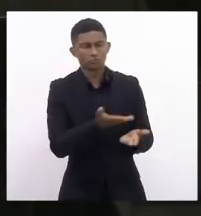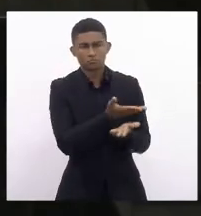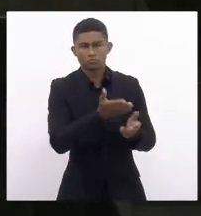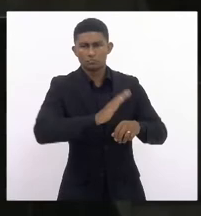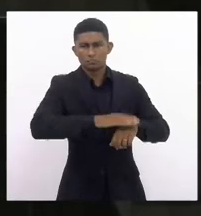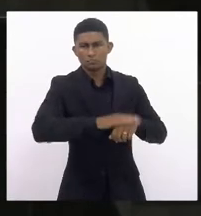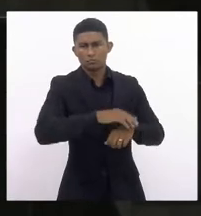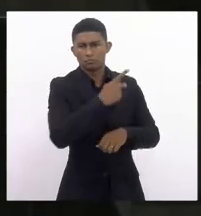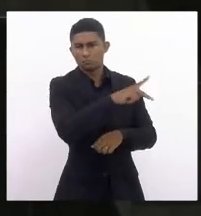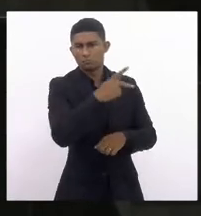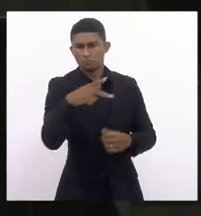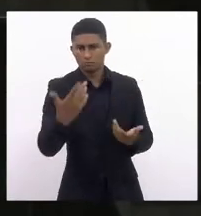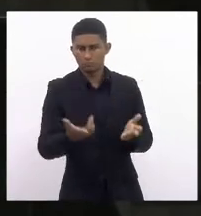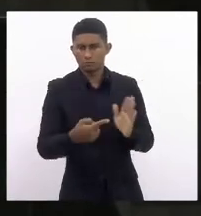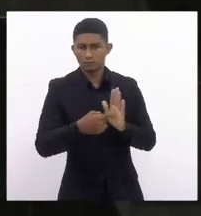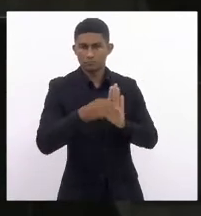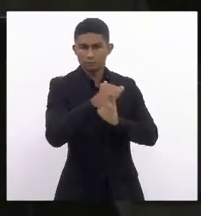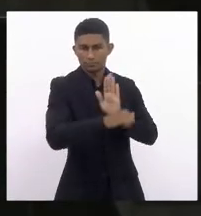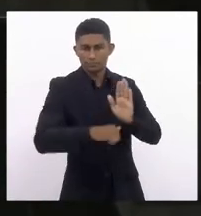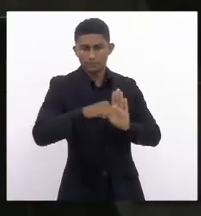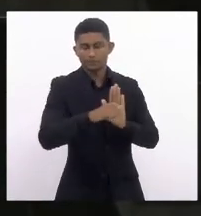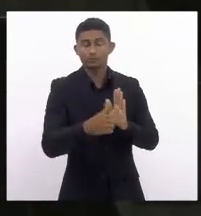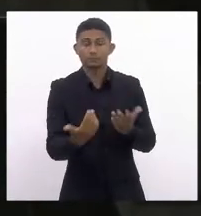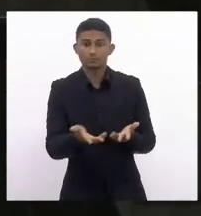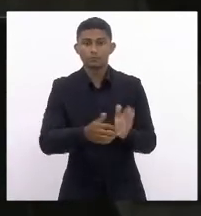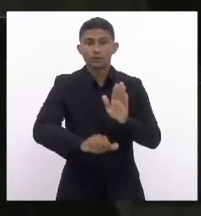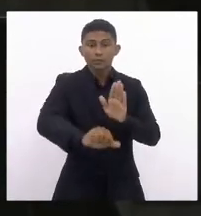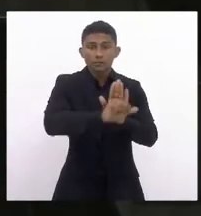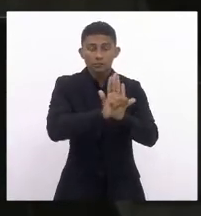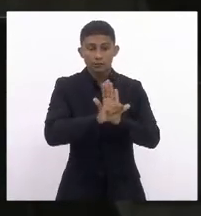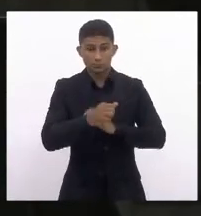artigo 1º,